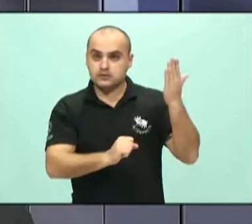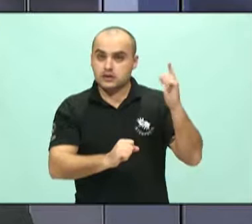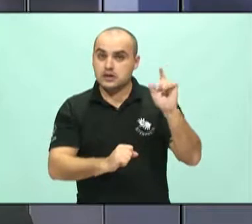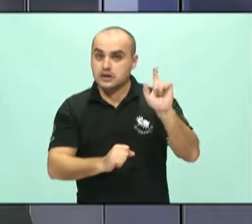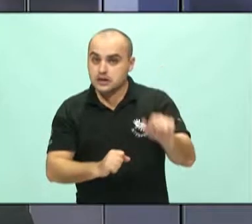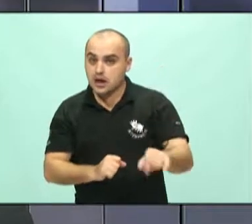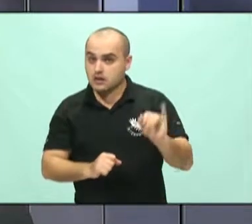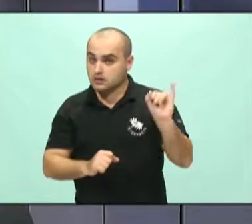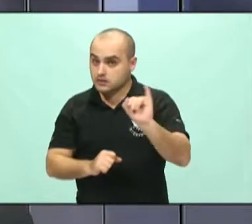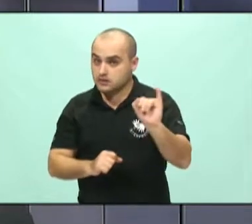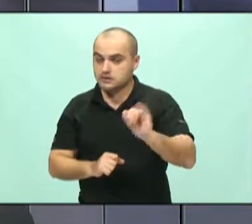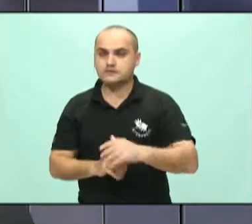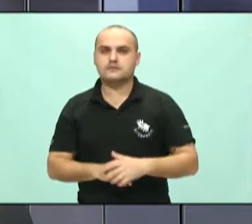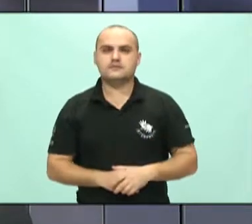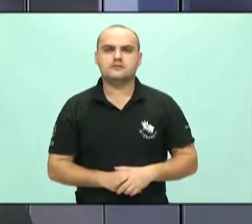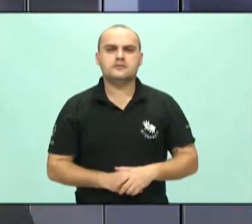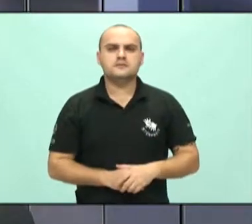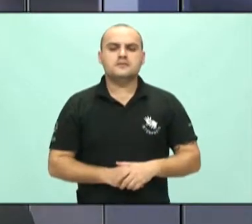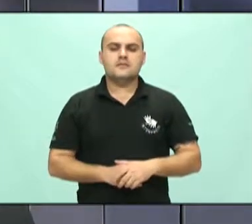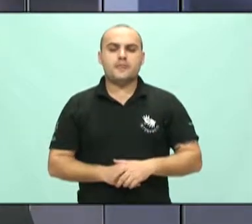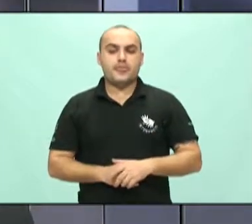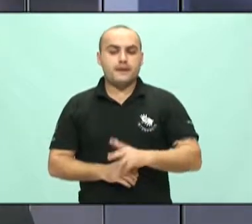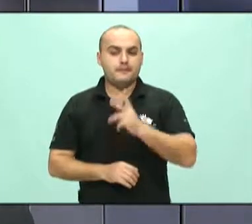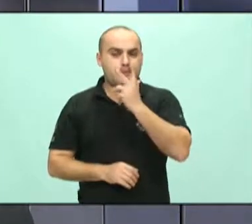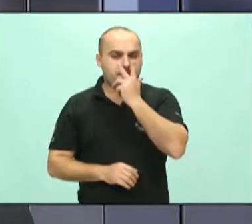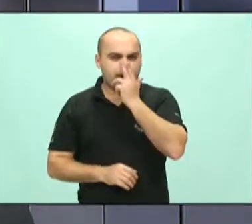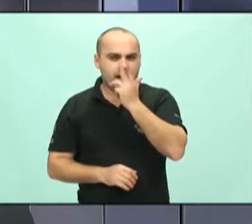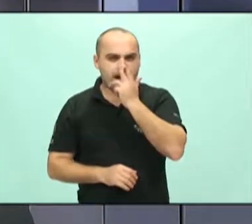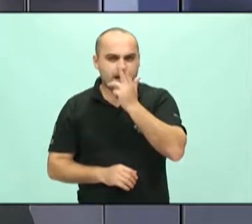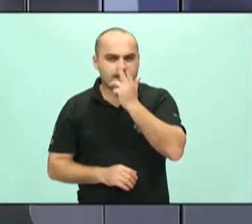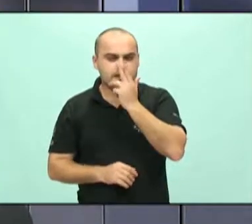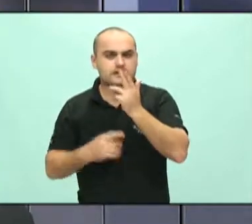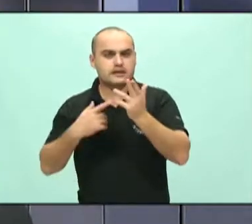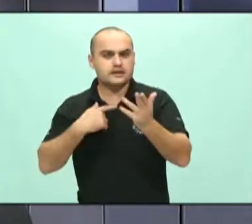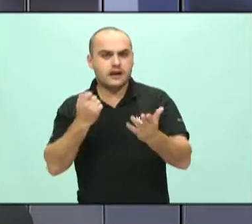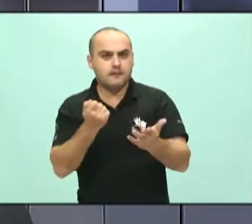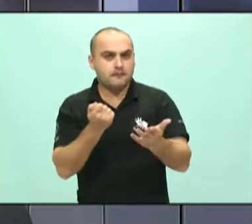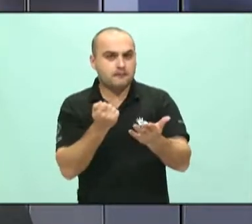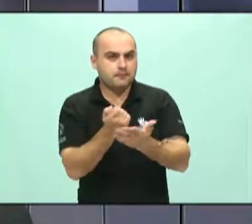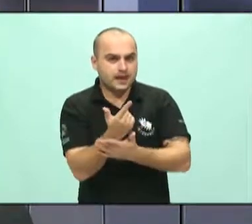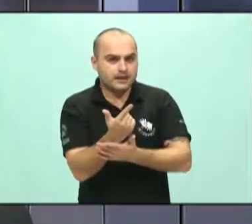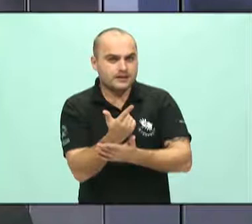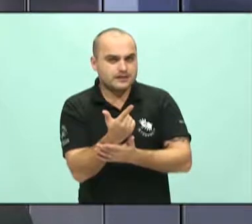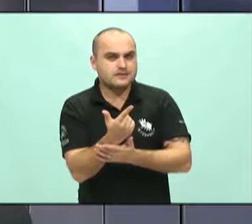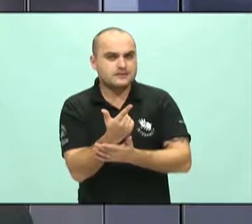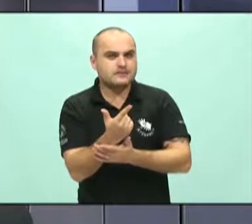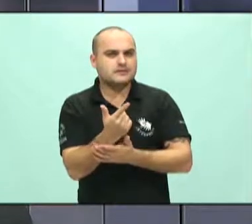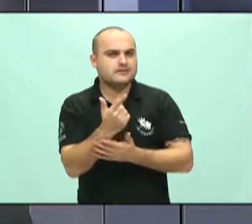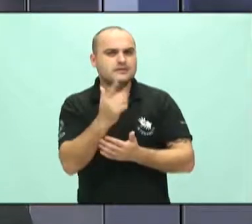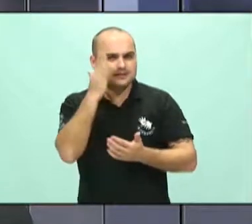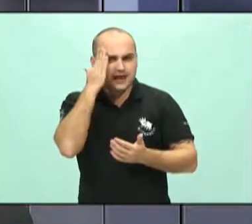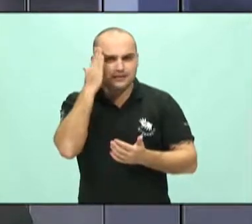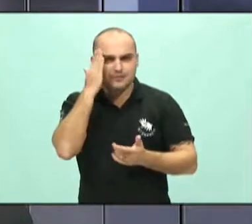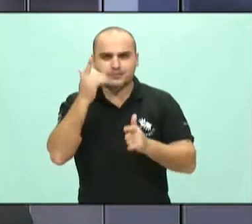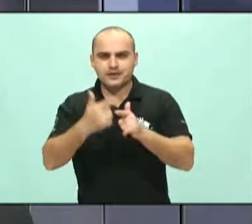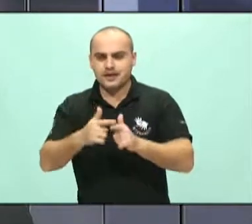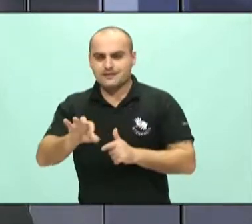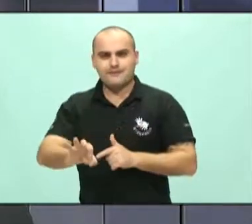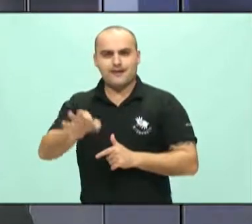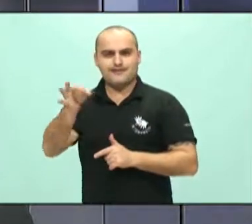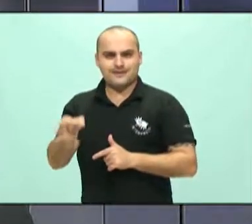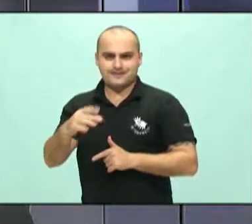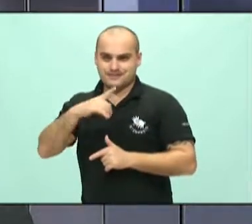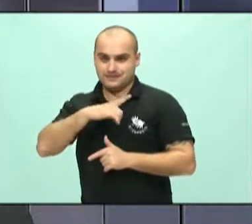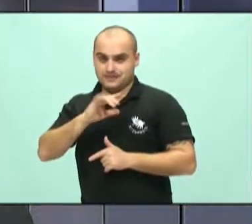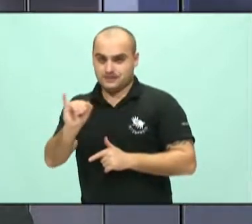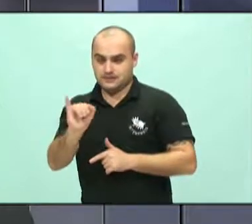Itajaí. Me parece que nós estamos pagando um preço por sermos muito eficientes. Itajaí vem crescendo ao